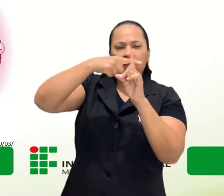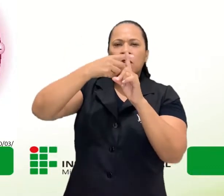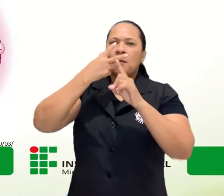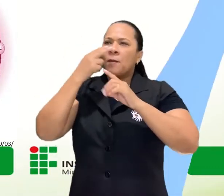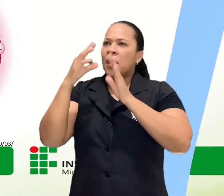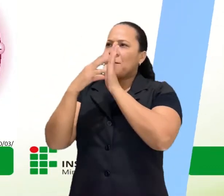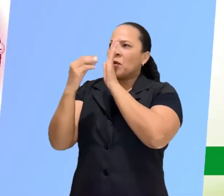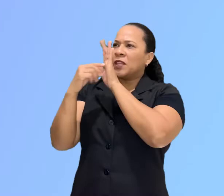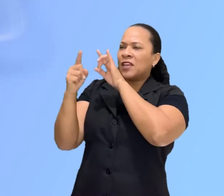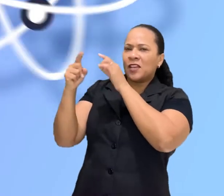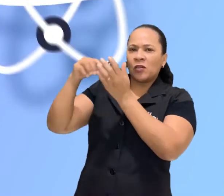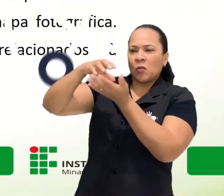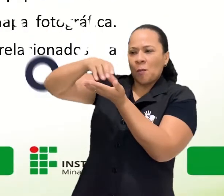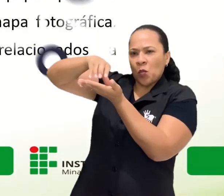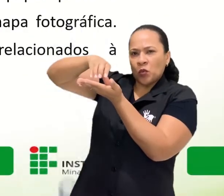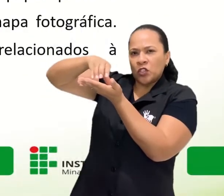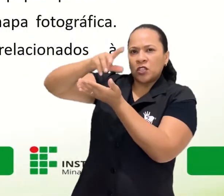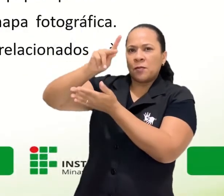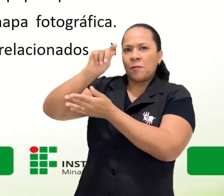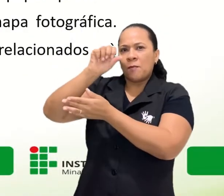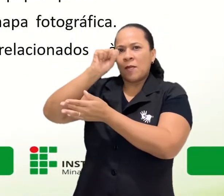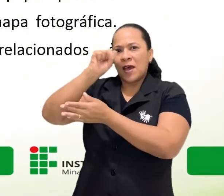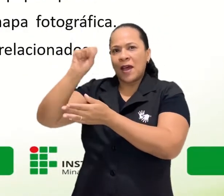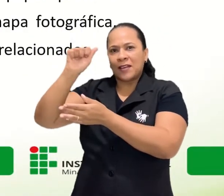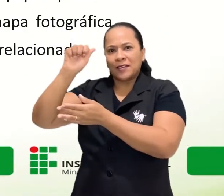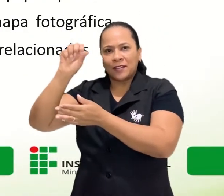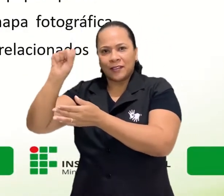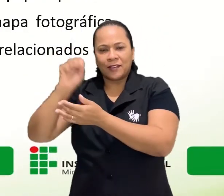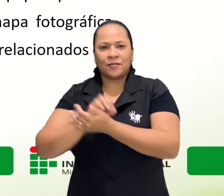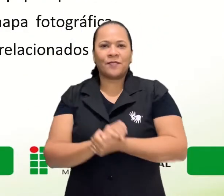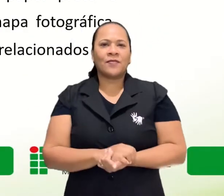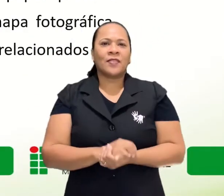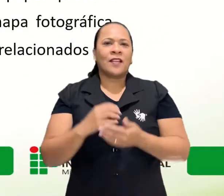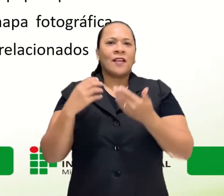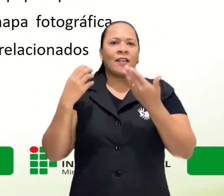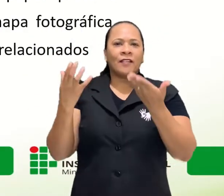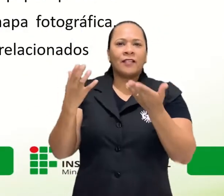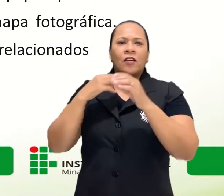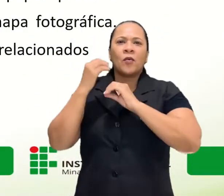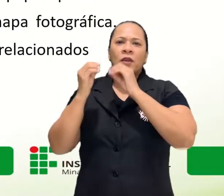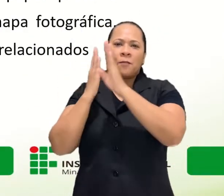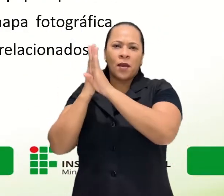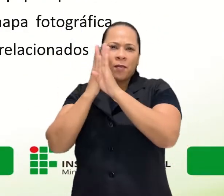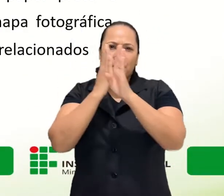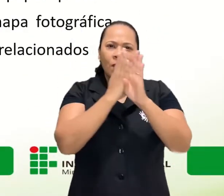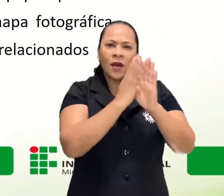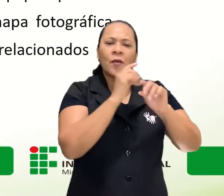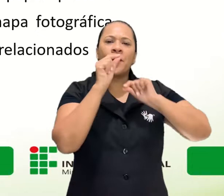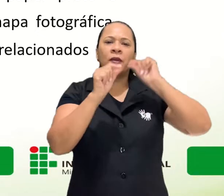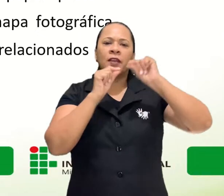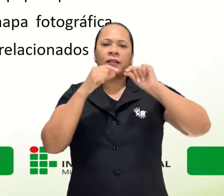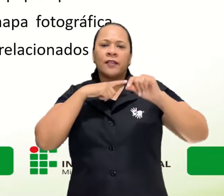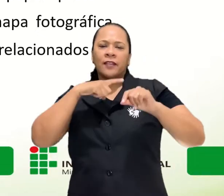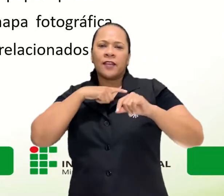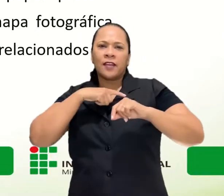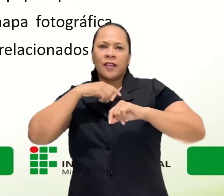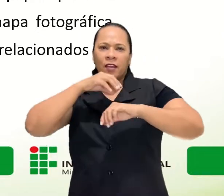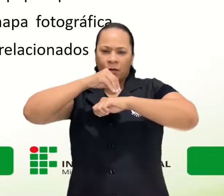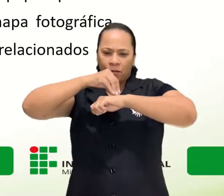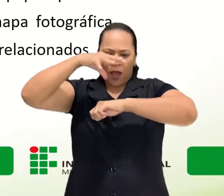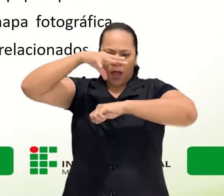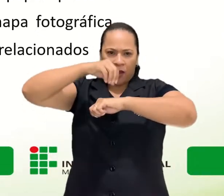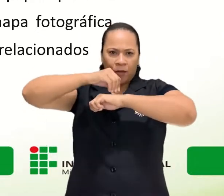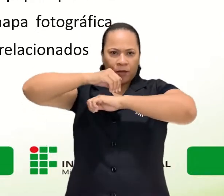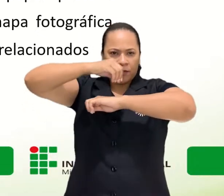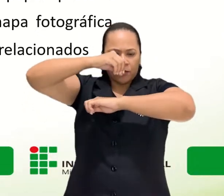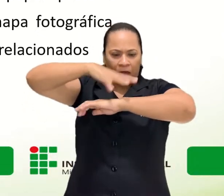do pudim de passas. A descoberta da radioatividade pode ser considerada de importância vital para o